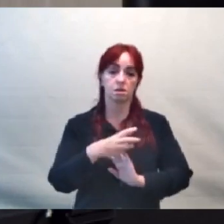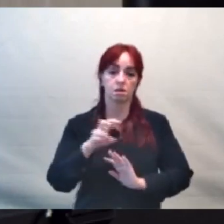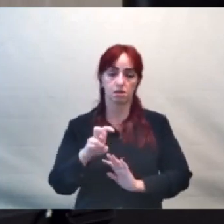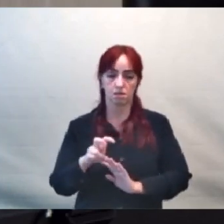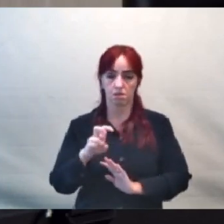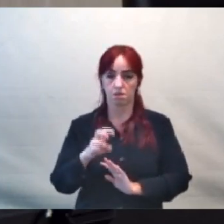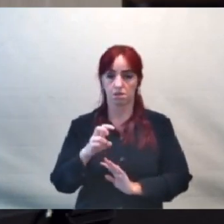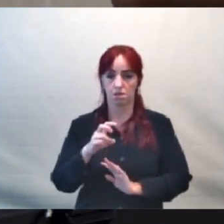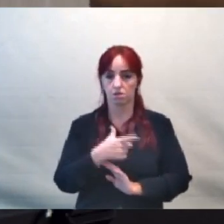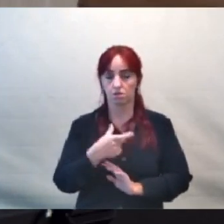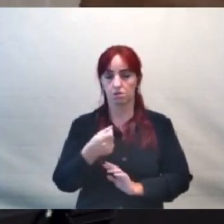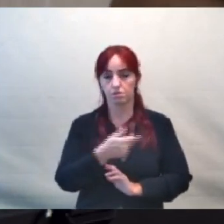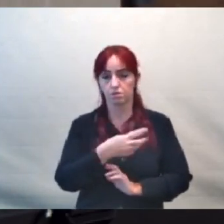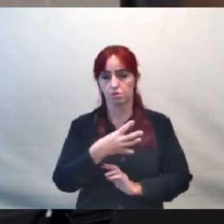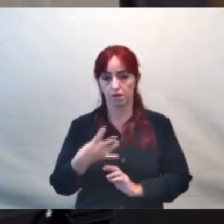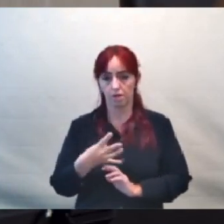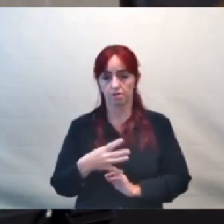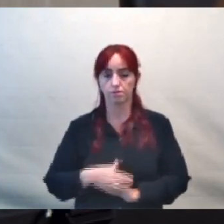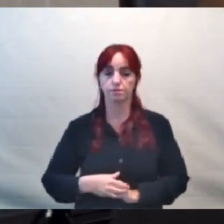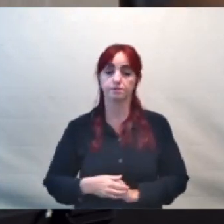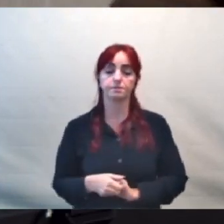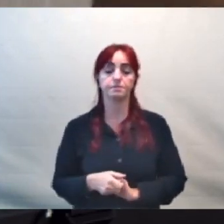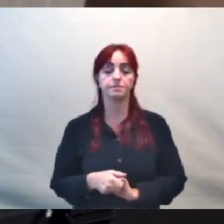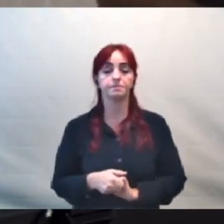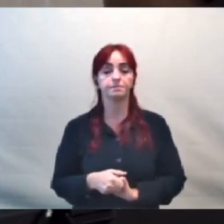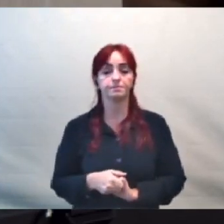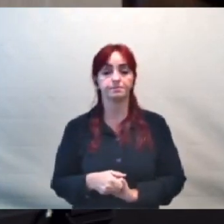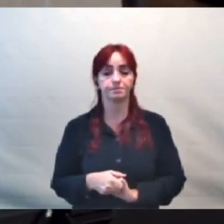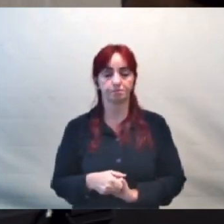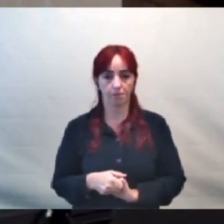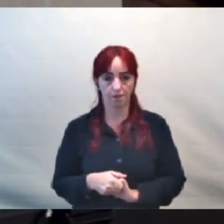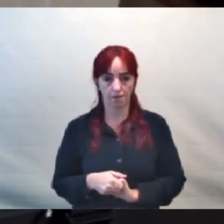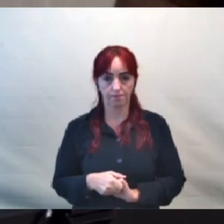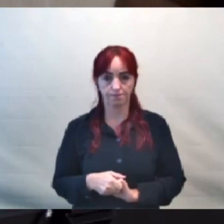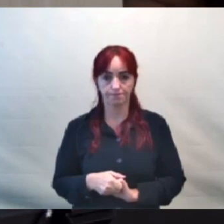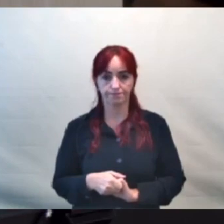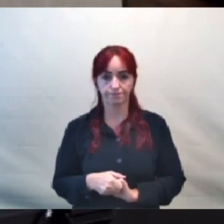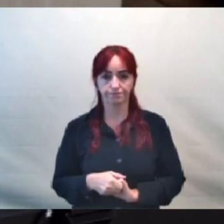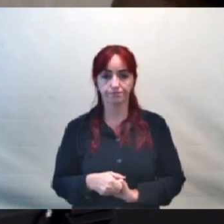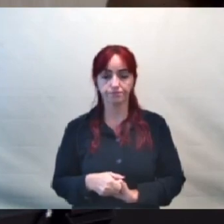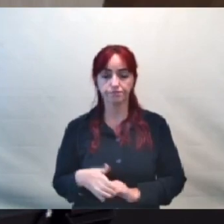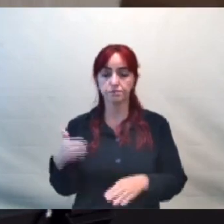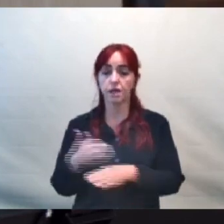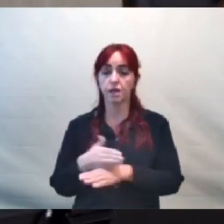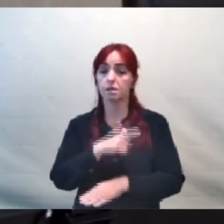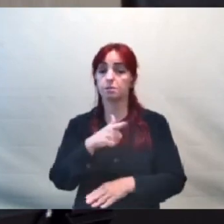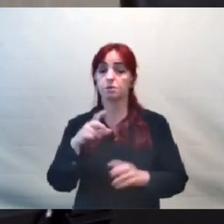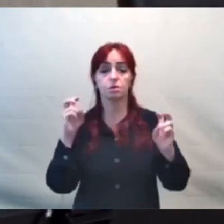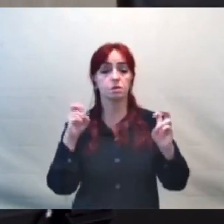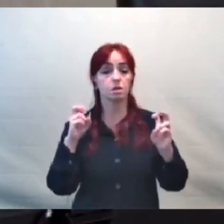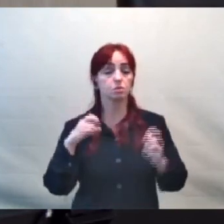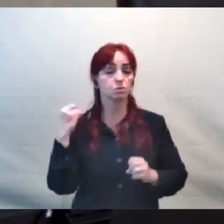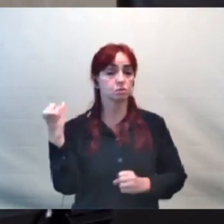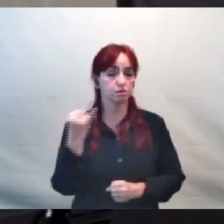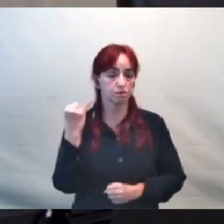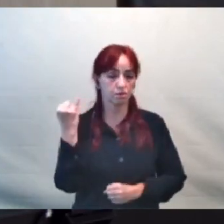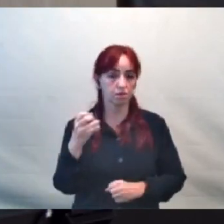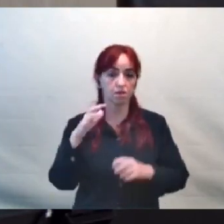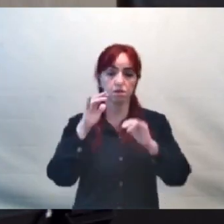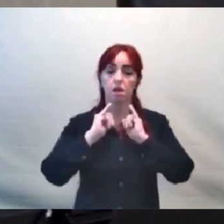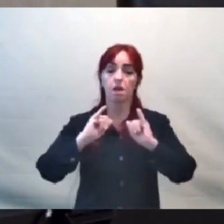835/2024, primeiro turno. Entramos em outros assuntos importantes. Informamos que no